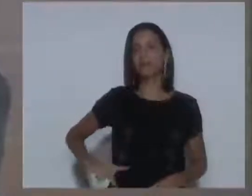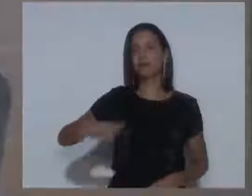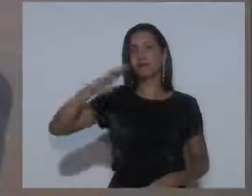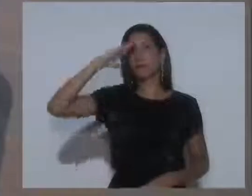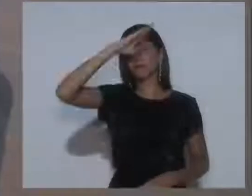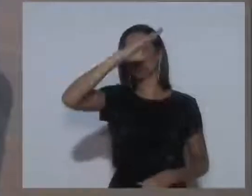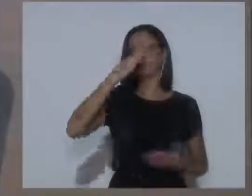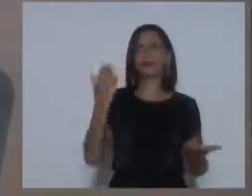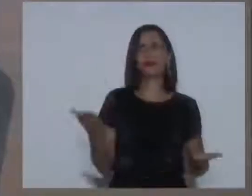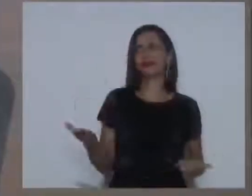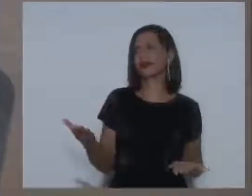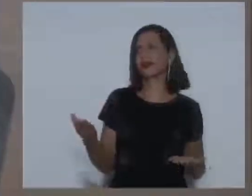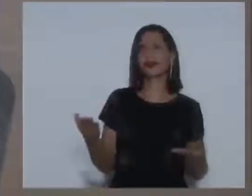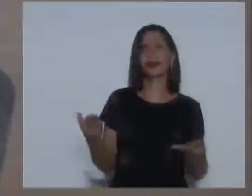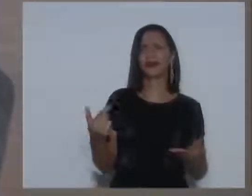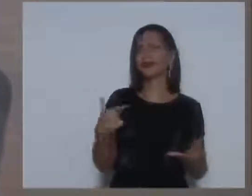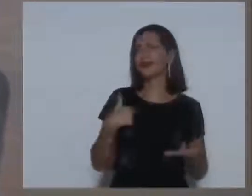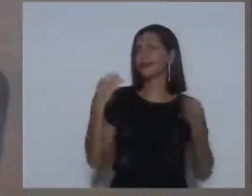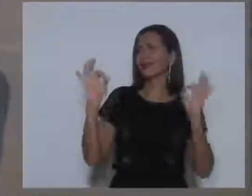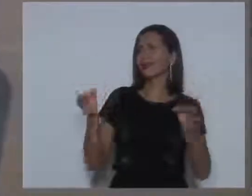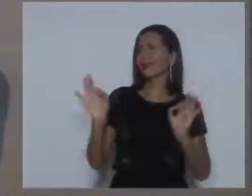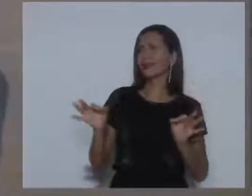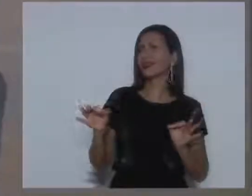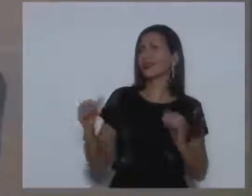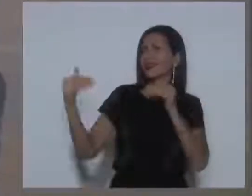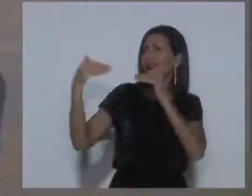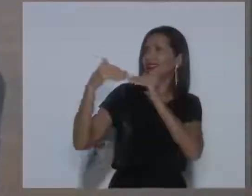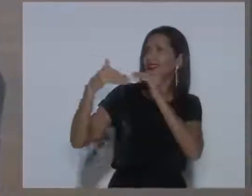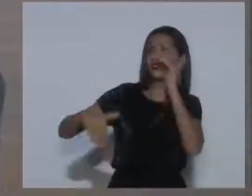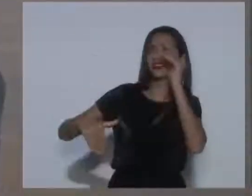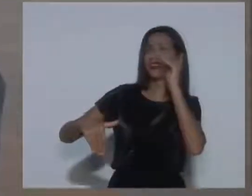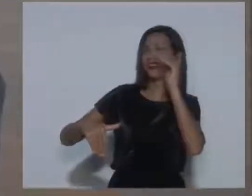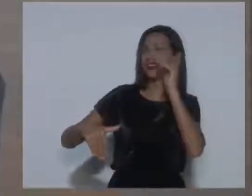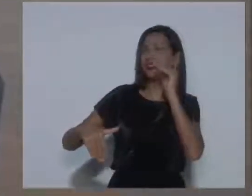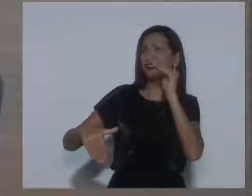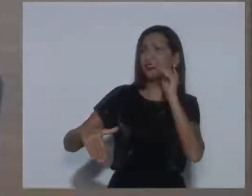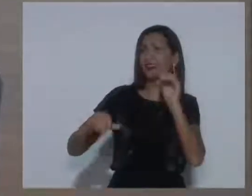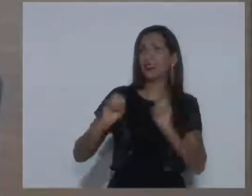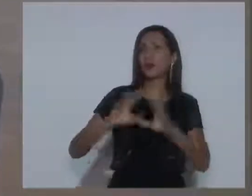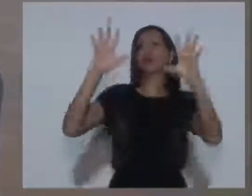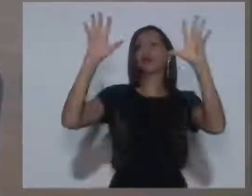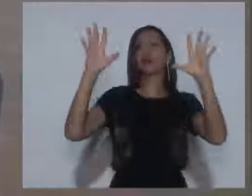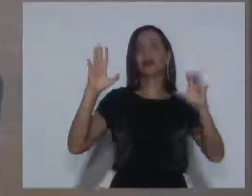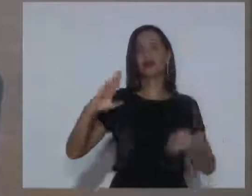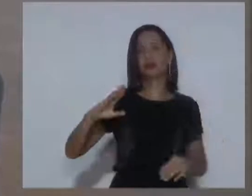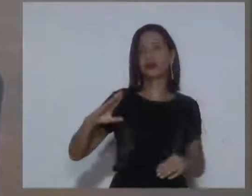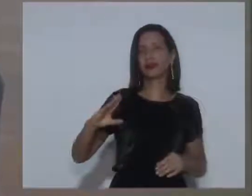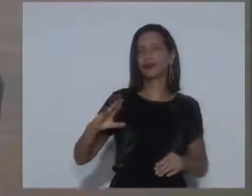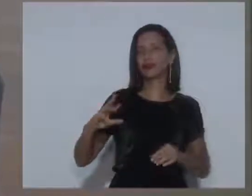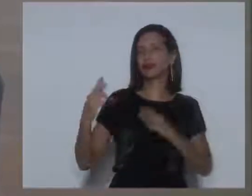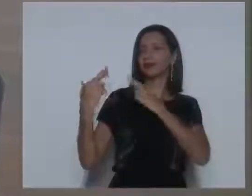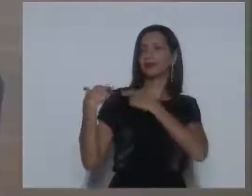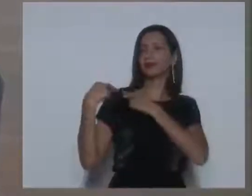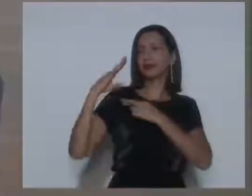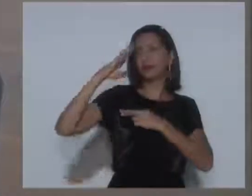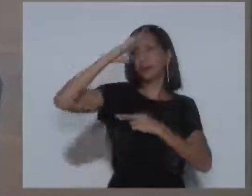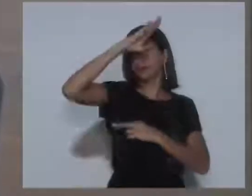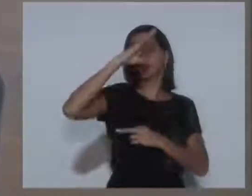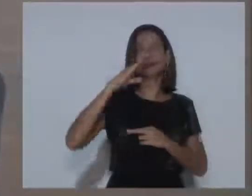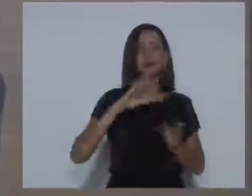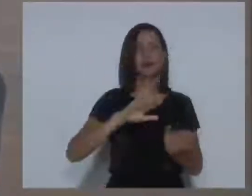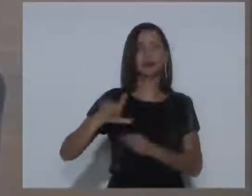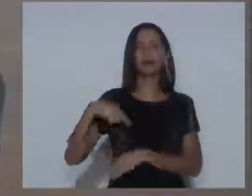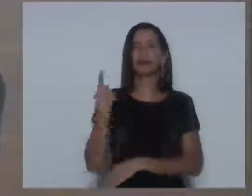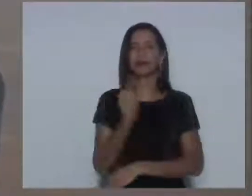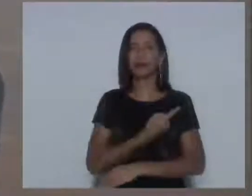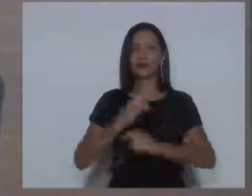não deve concordar com esse tipo de atitude em nome dele. Agora, a nossa cidade não pode tolerar esse tipo de